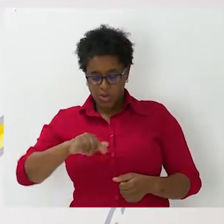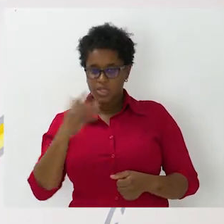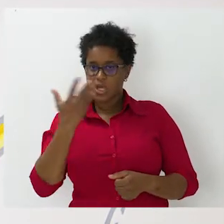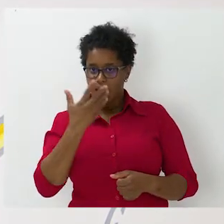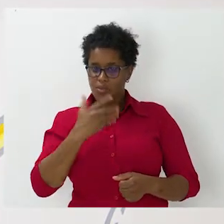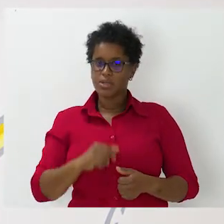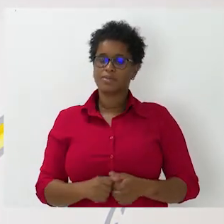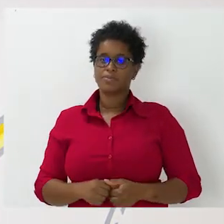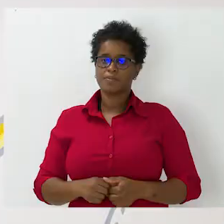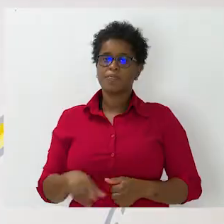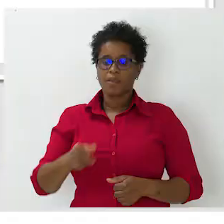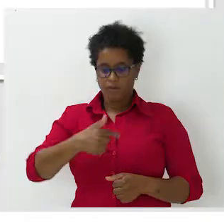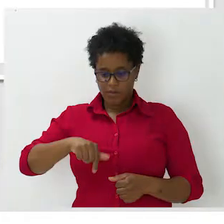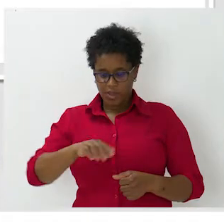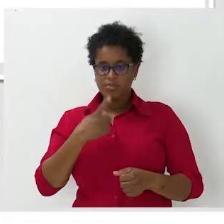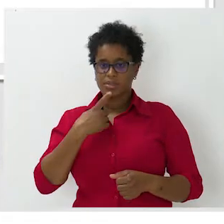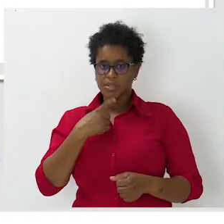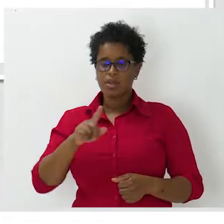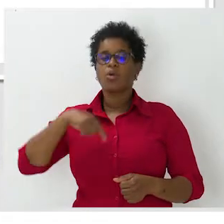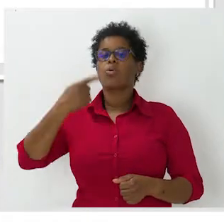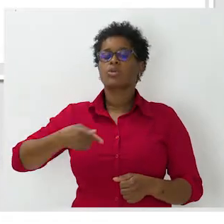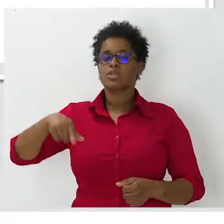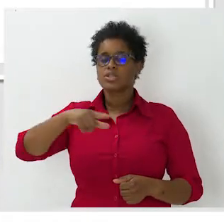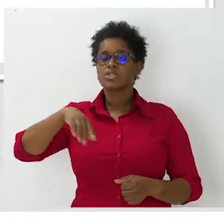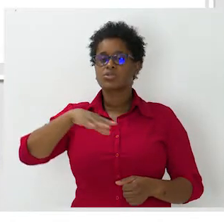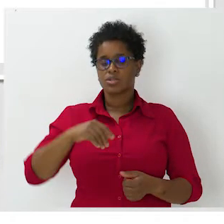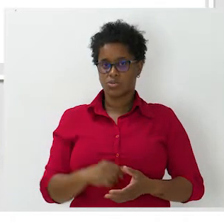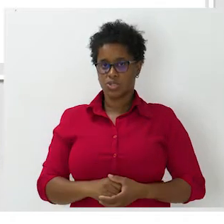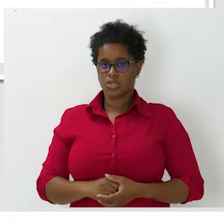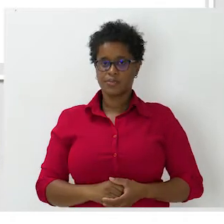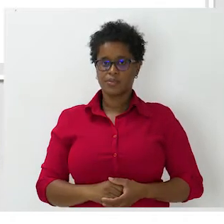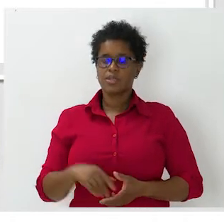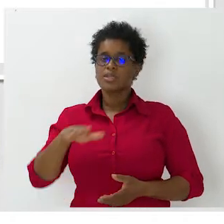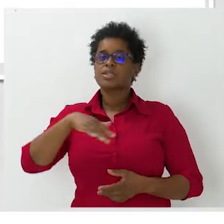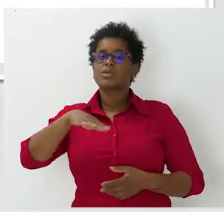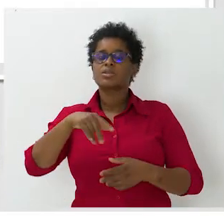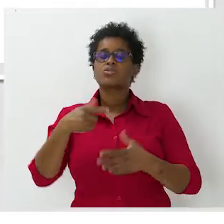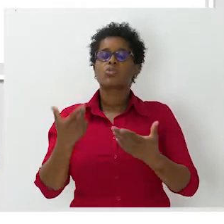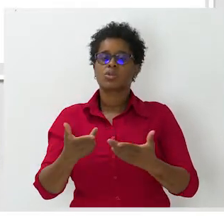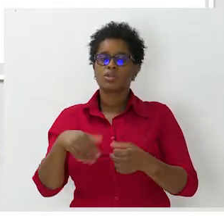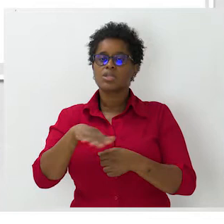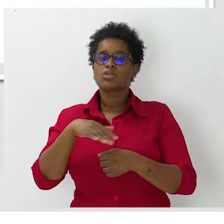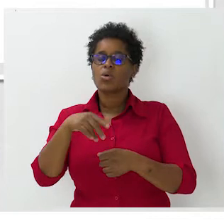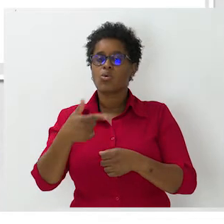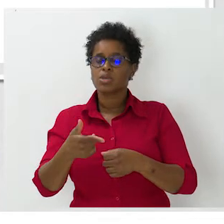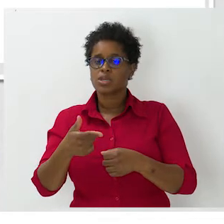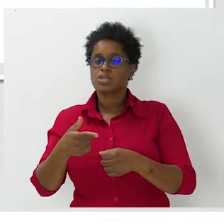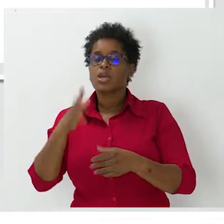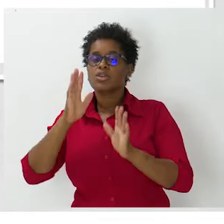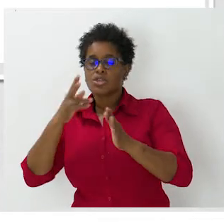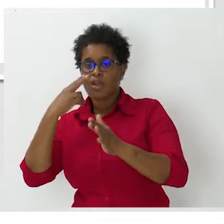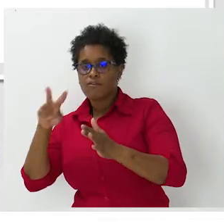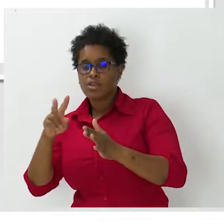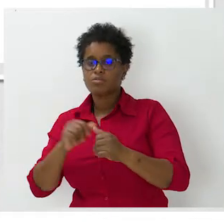aula, vamos perceber outras situações. Já vimos os privilégios